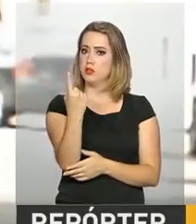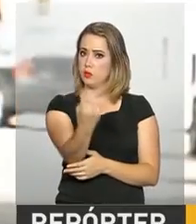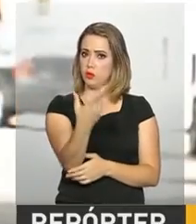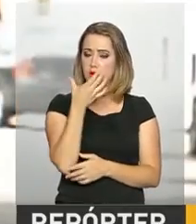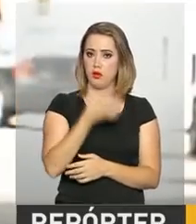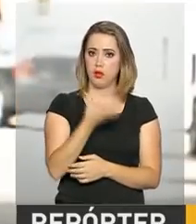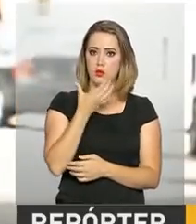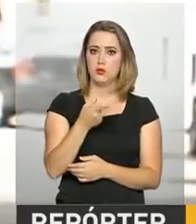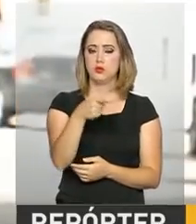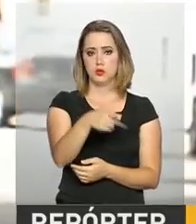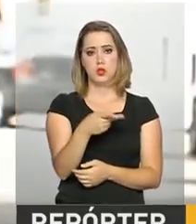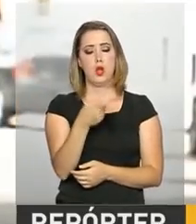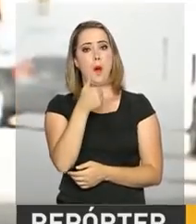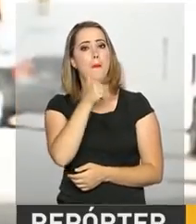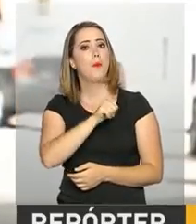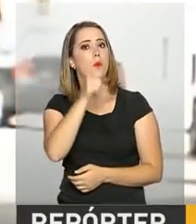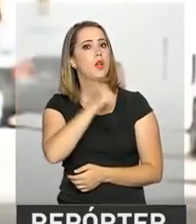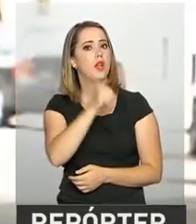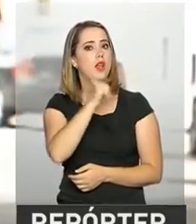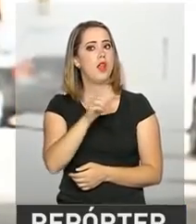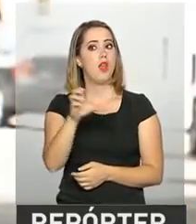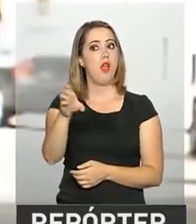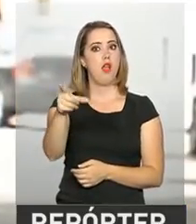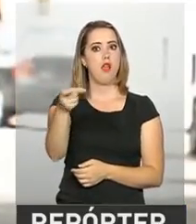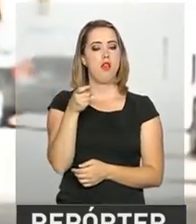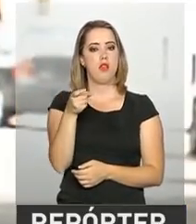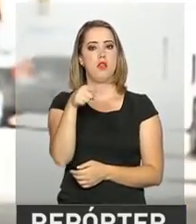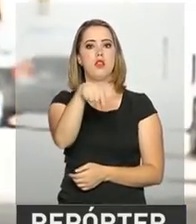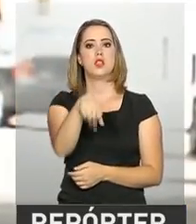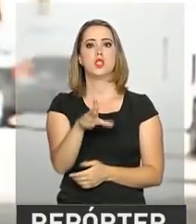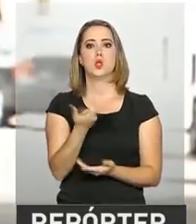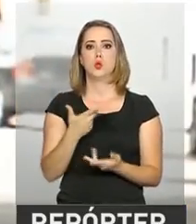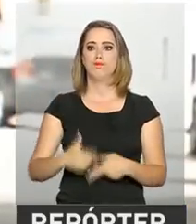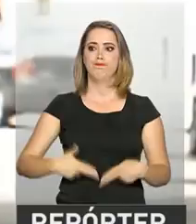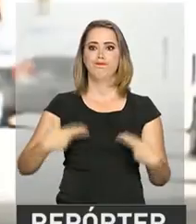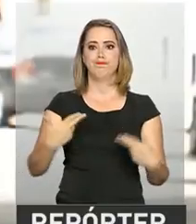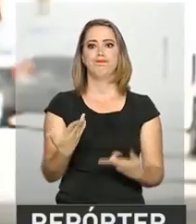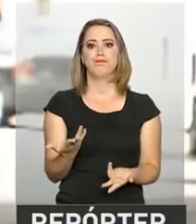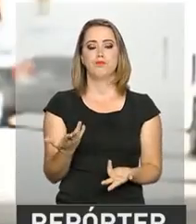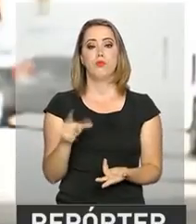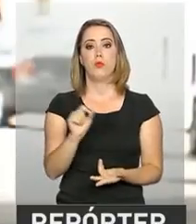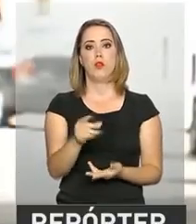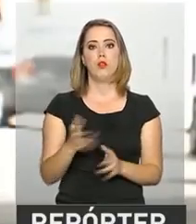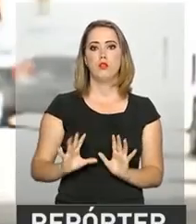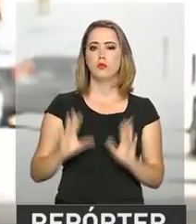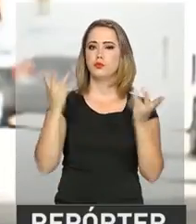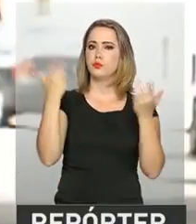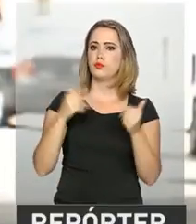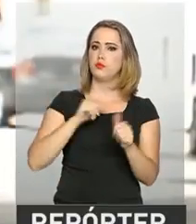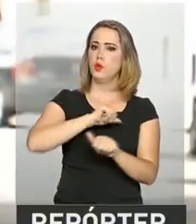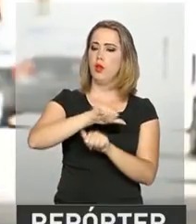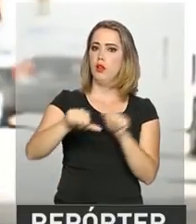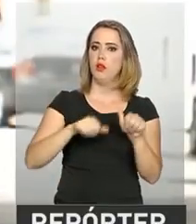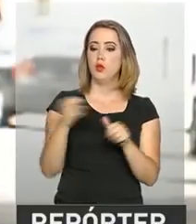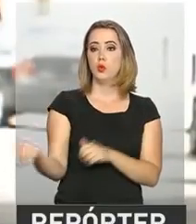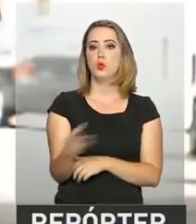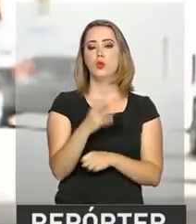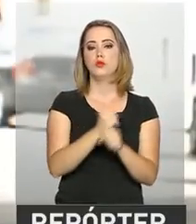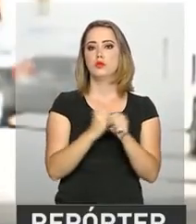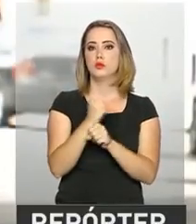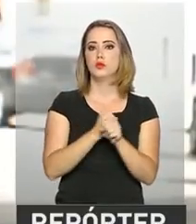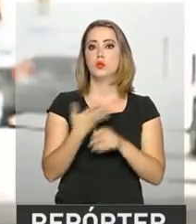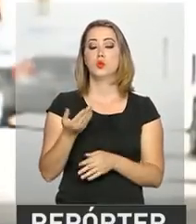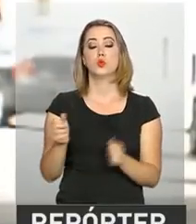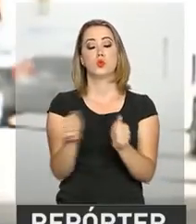uma festa em que itamar affiliates mulher de sydney araújo autor da chacina comemorava a passagem de ano com amigos parentes